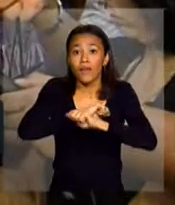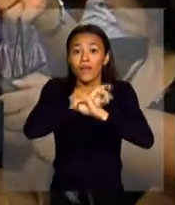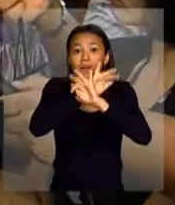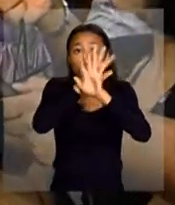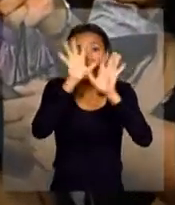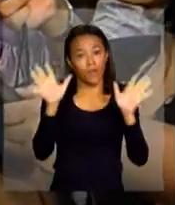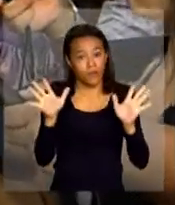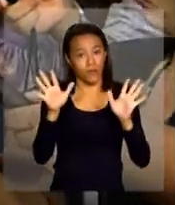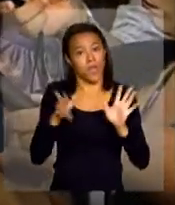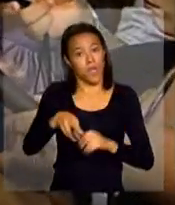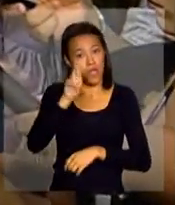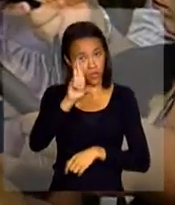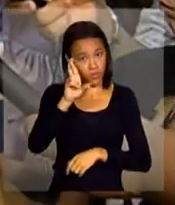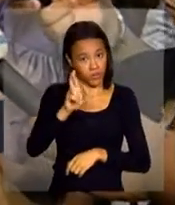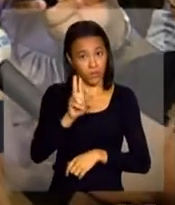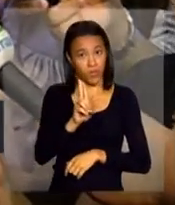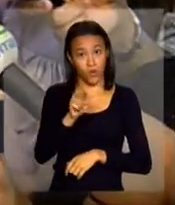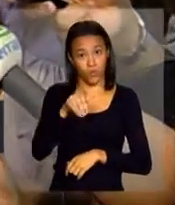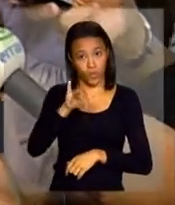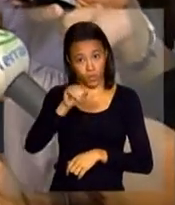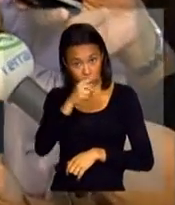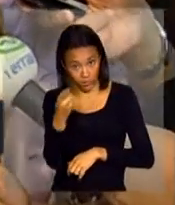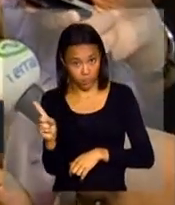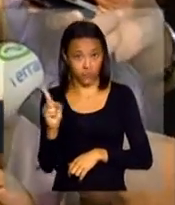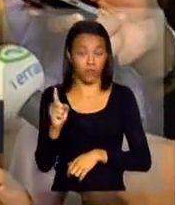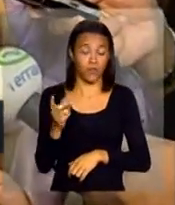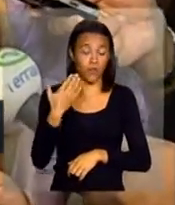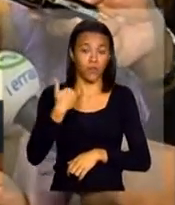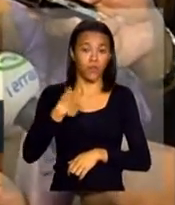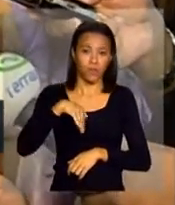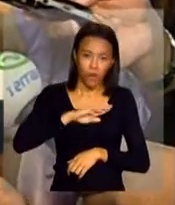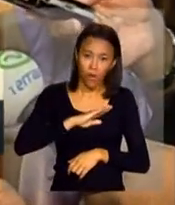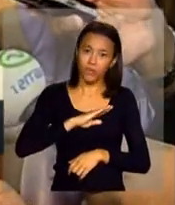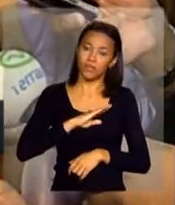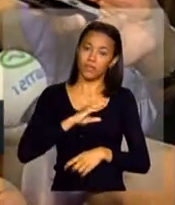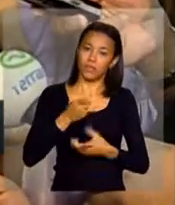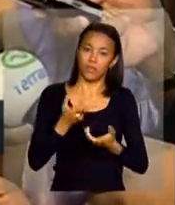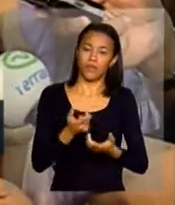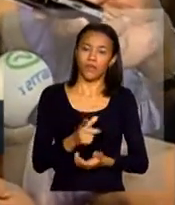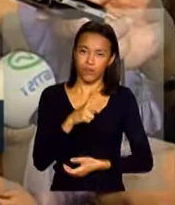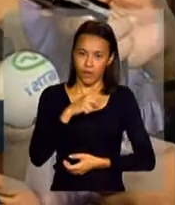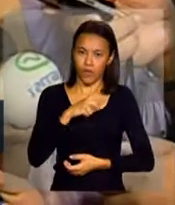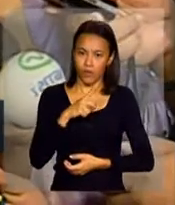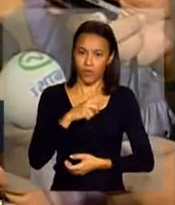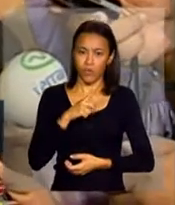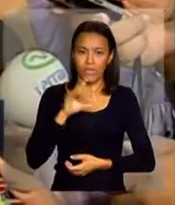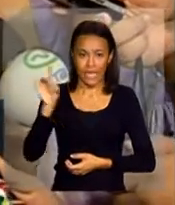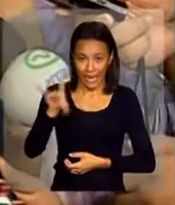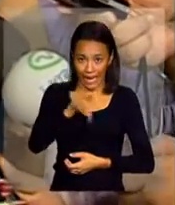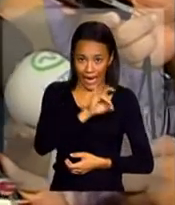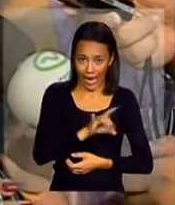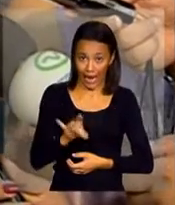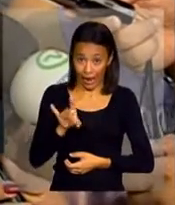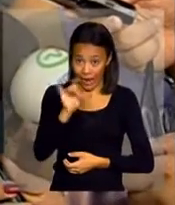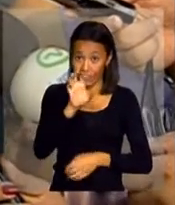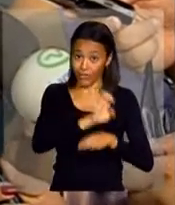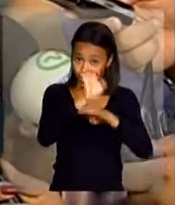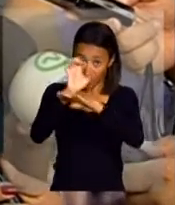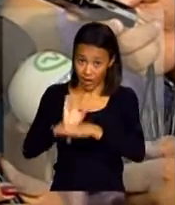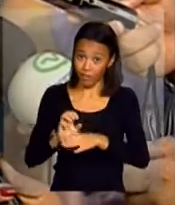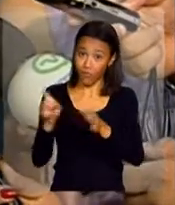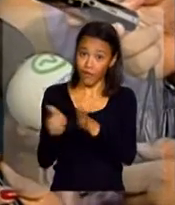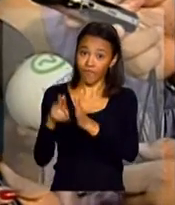da União. Tá, o que caberá, isso é, o nosso sistema legal é assim, nós somos uma federação, caberá aos estados fazer as regras